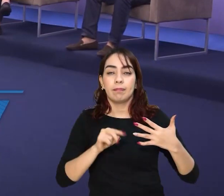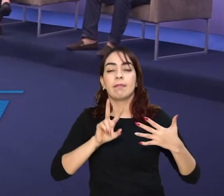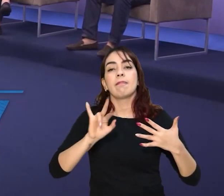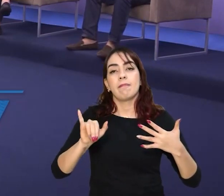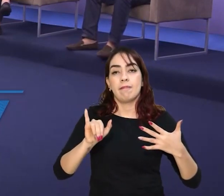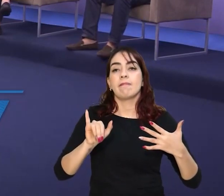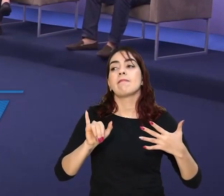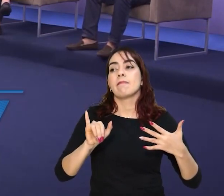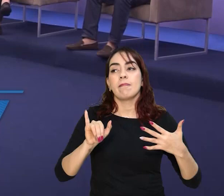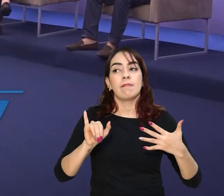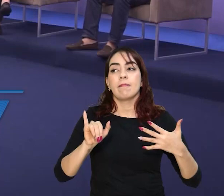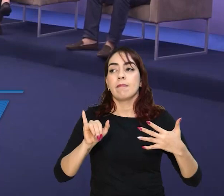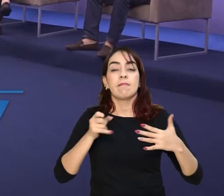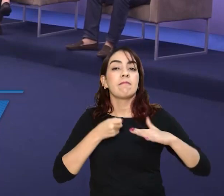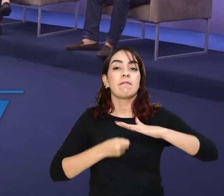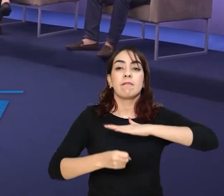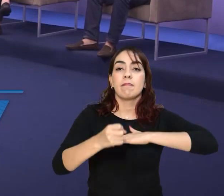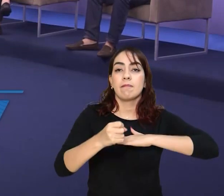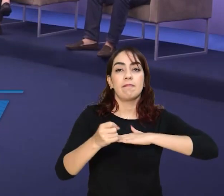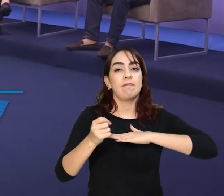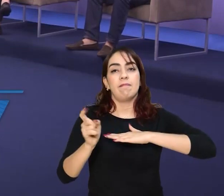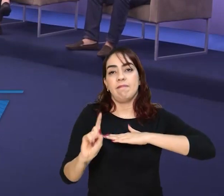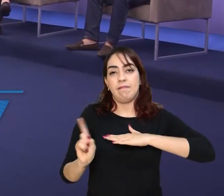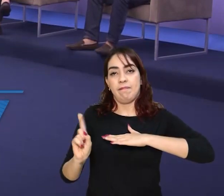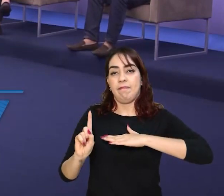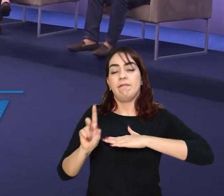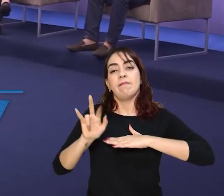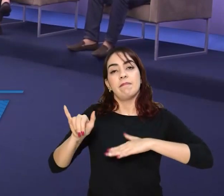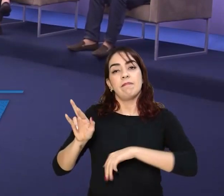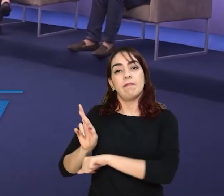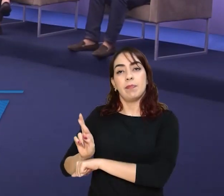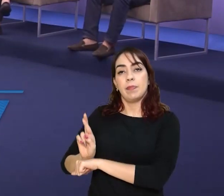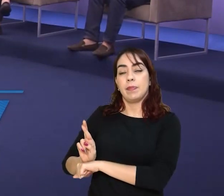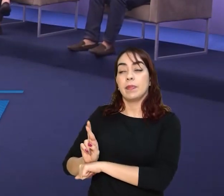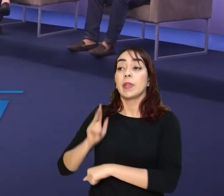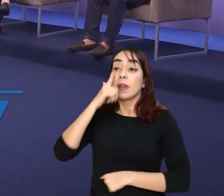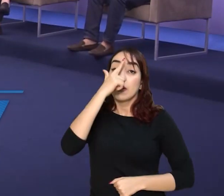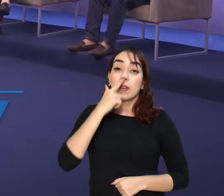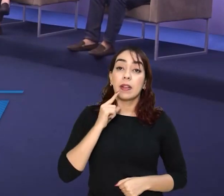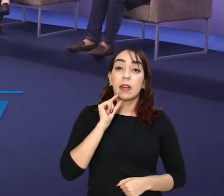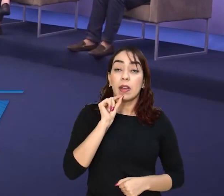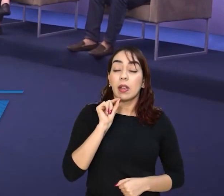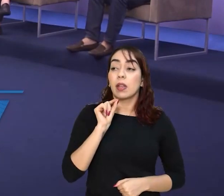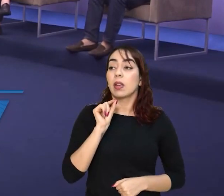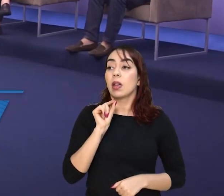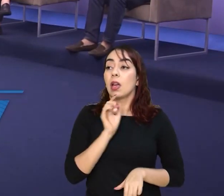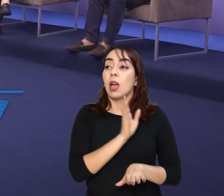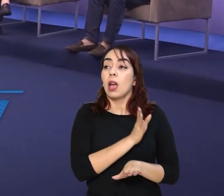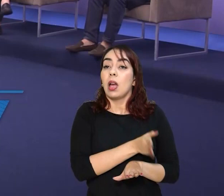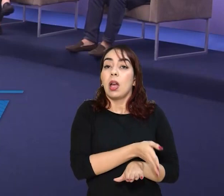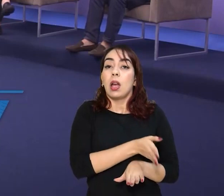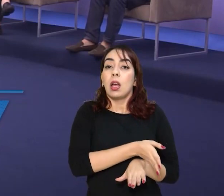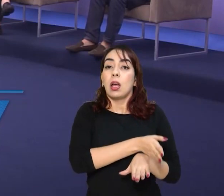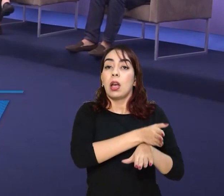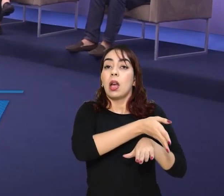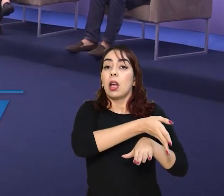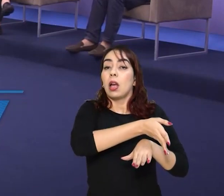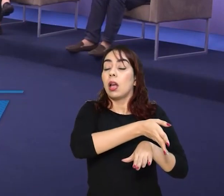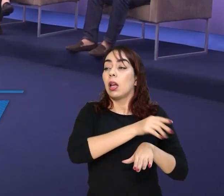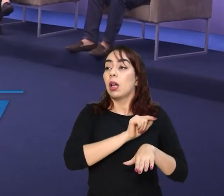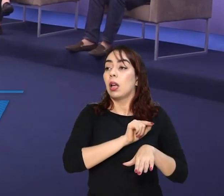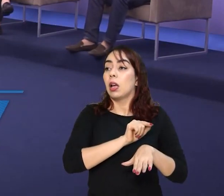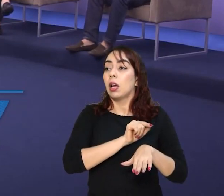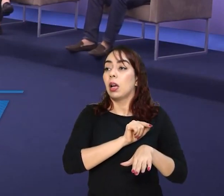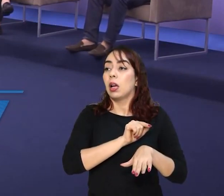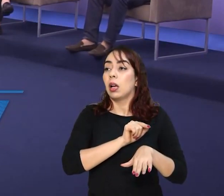de amanhã. Não, exatamente. Cadê? Tem que saber quem vai ser o lateral esquerdo. Porque o William Formiga está contundido. O Marcelo foi suspenso. Vai ser o